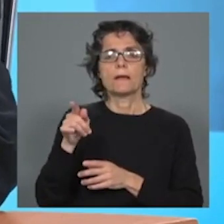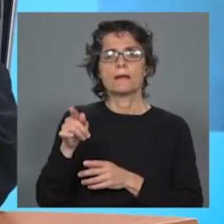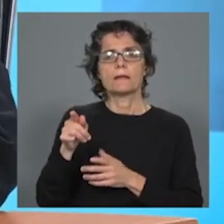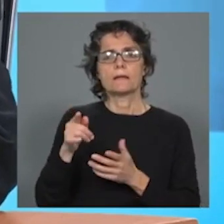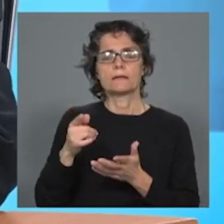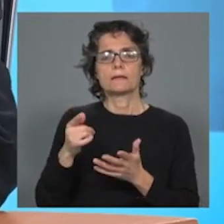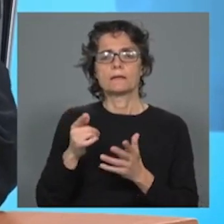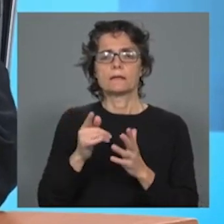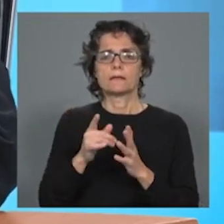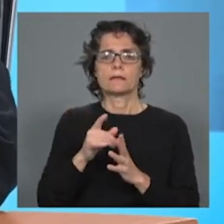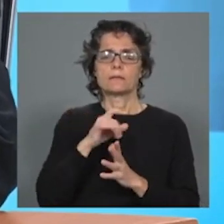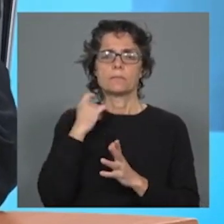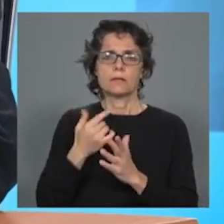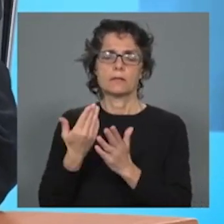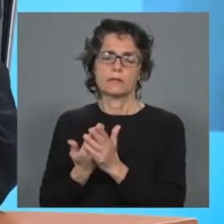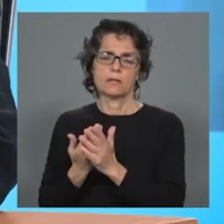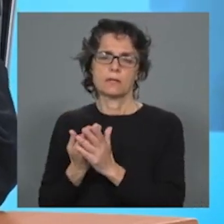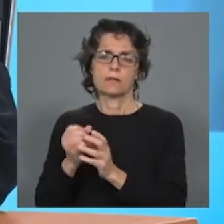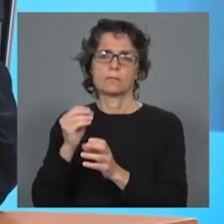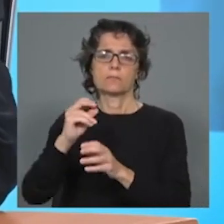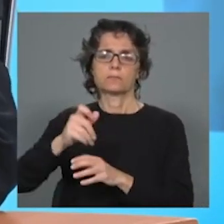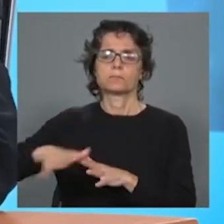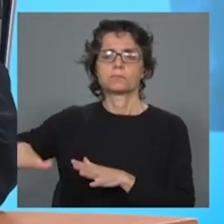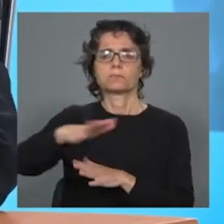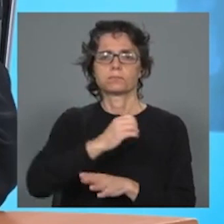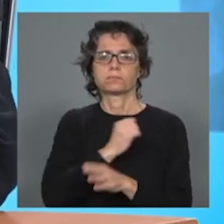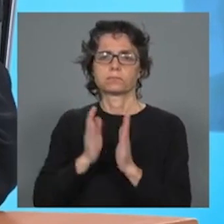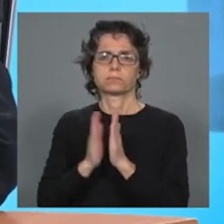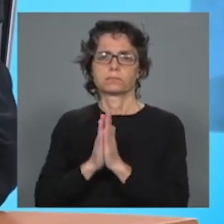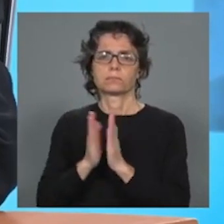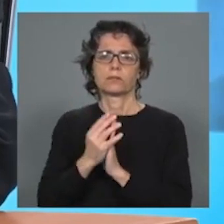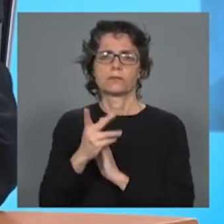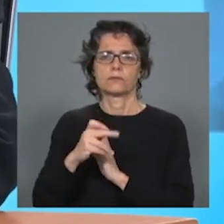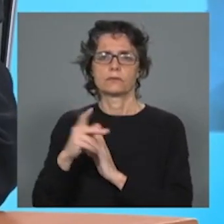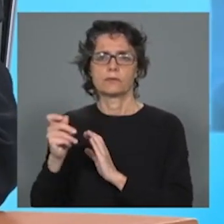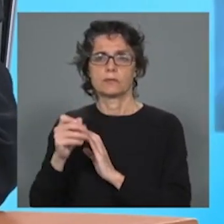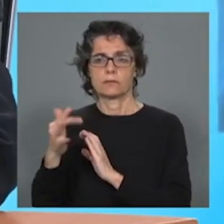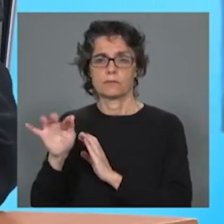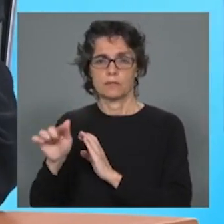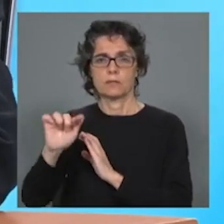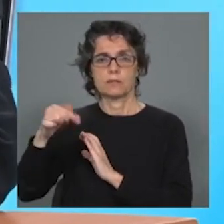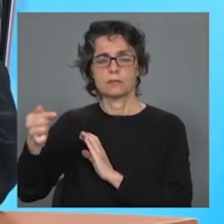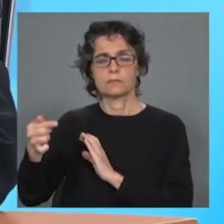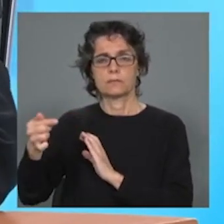de Viviers, em França, e é como padre secular que ele vai para